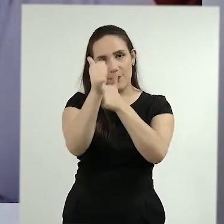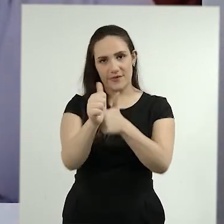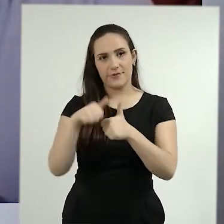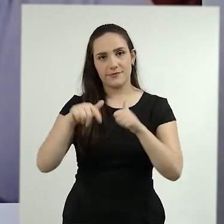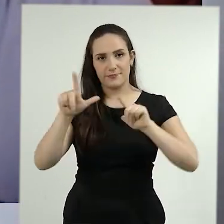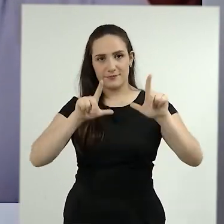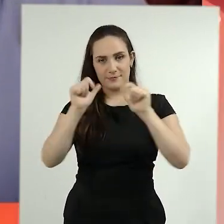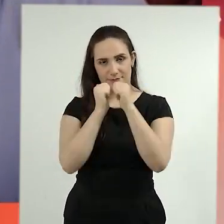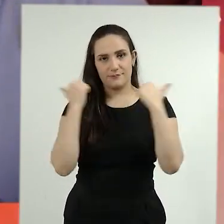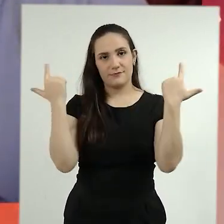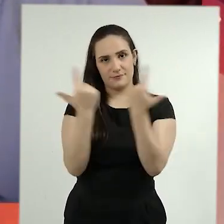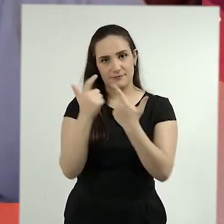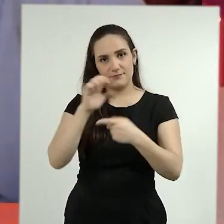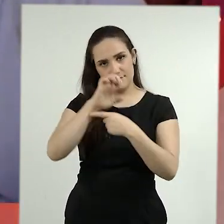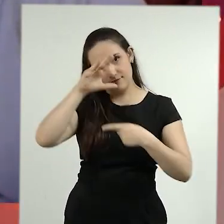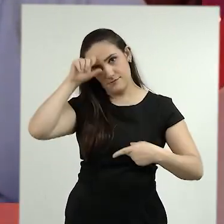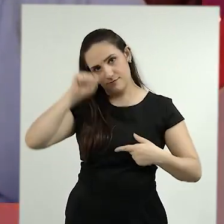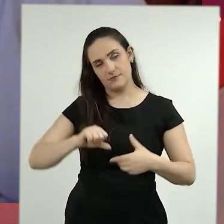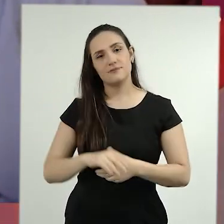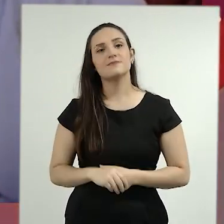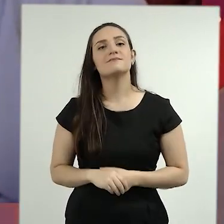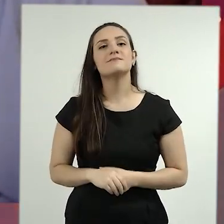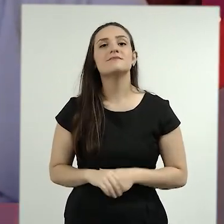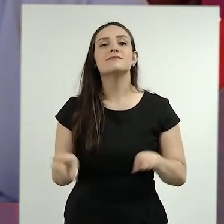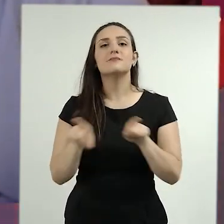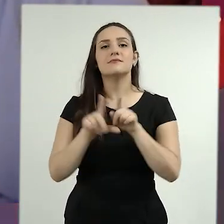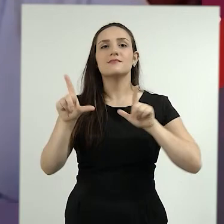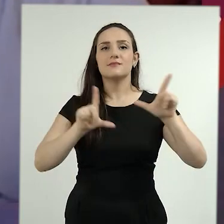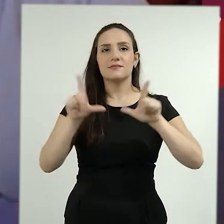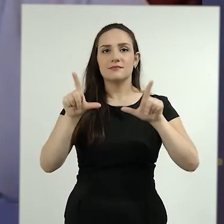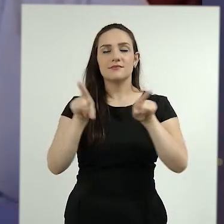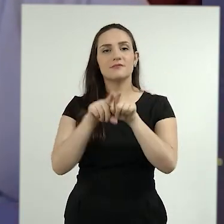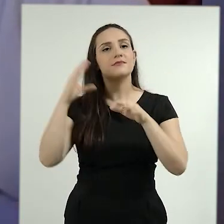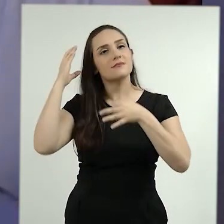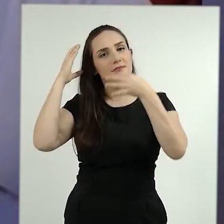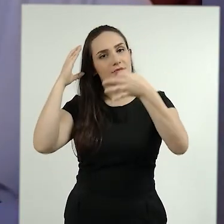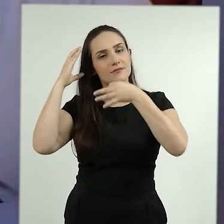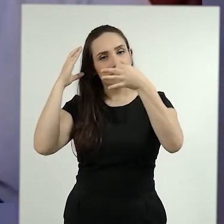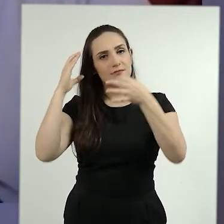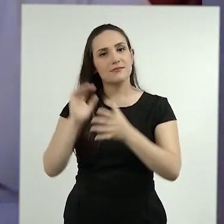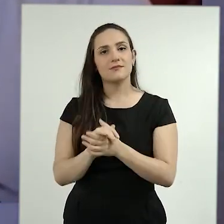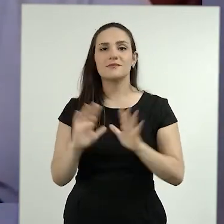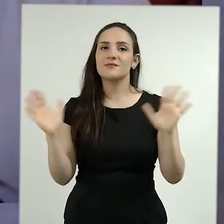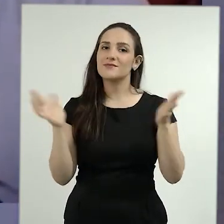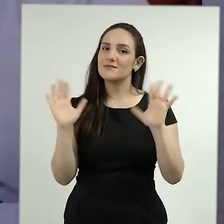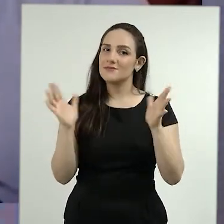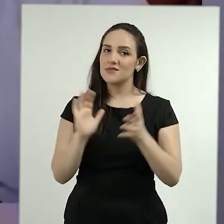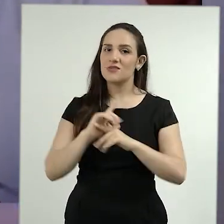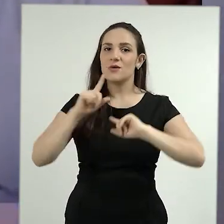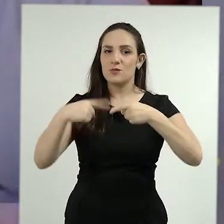as mídias sociais da Assembleia Legislativa de Mato Grosso do Sul, também a TV Assembleia e a Rádio